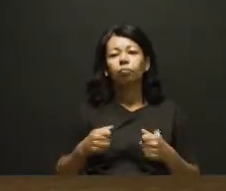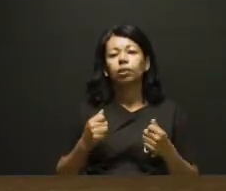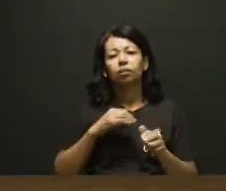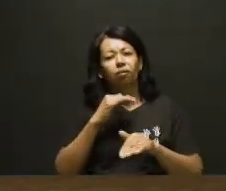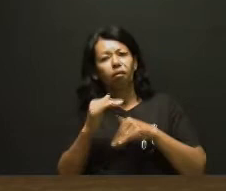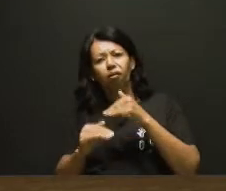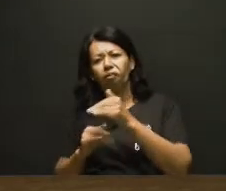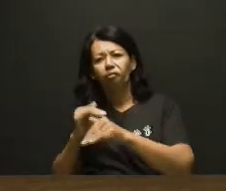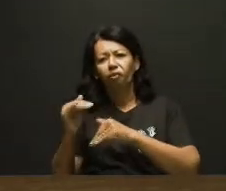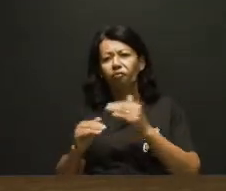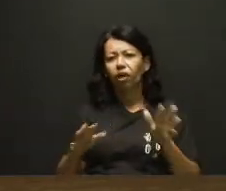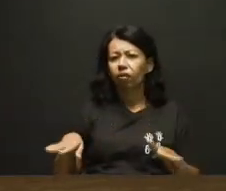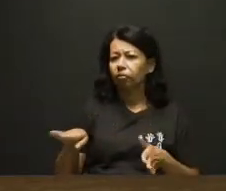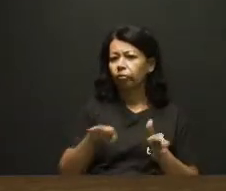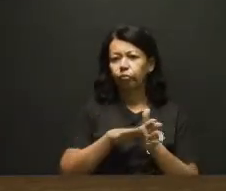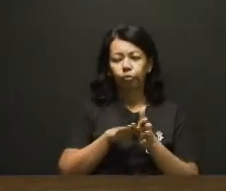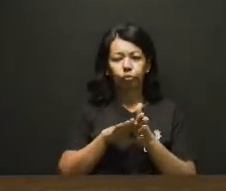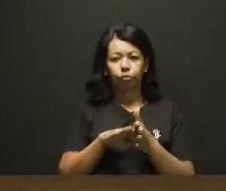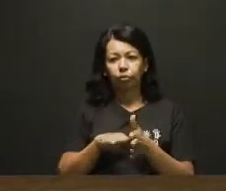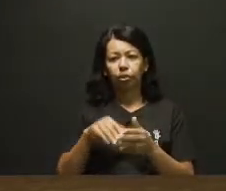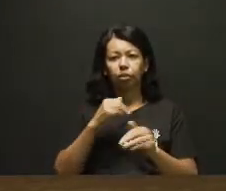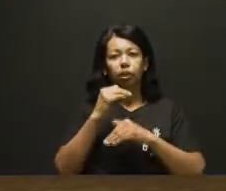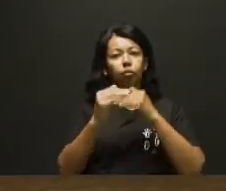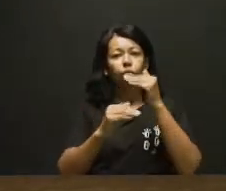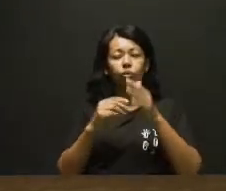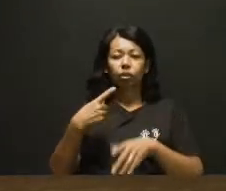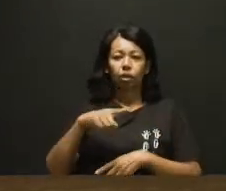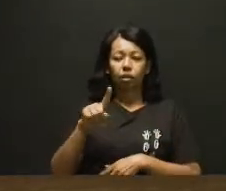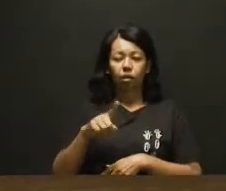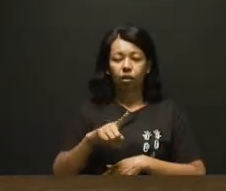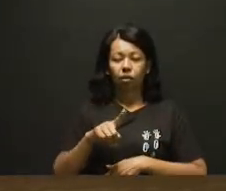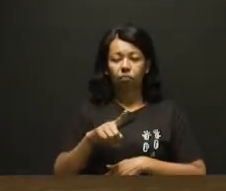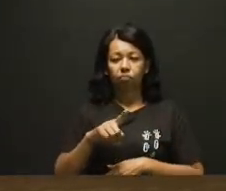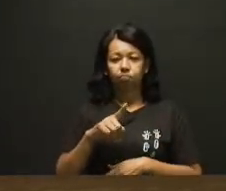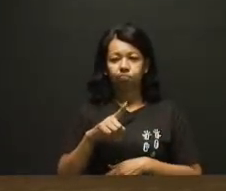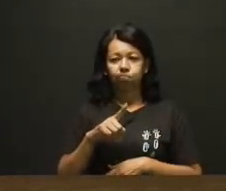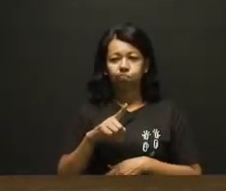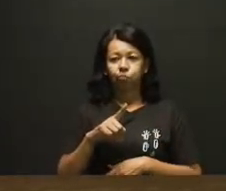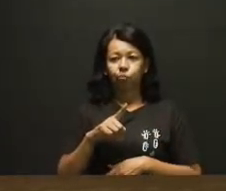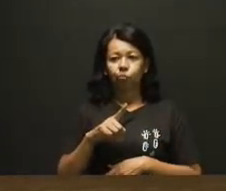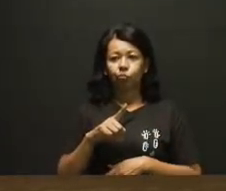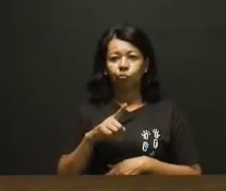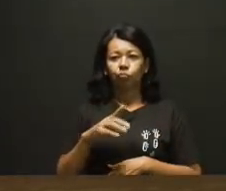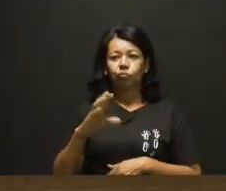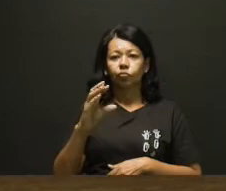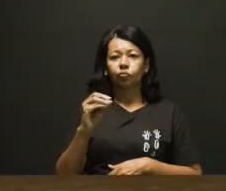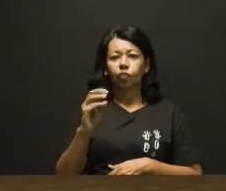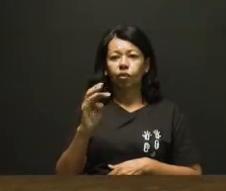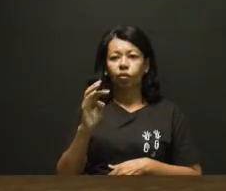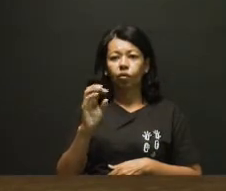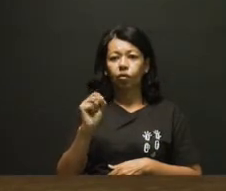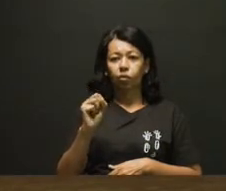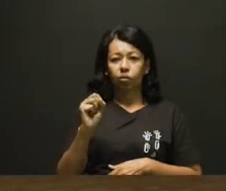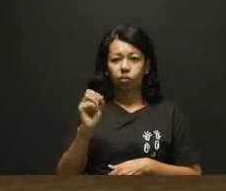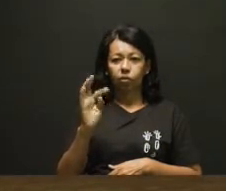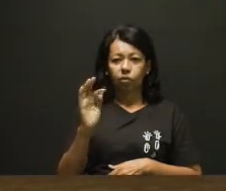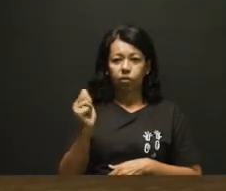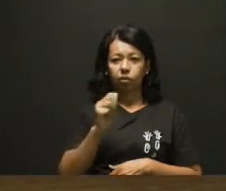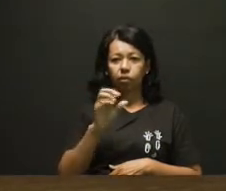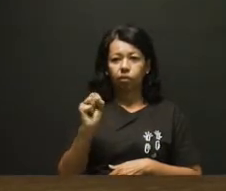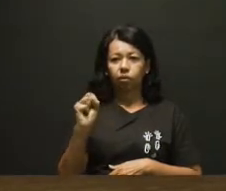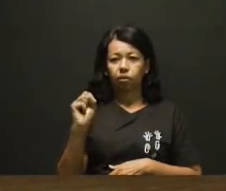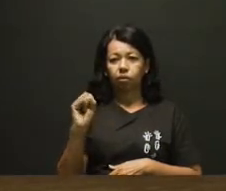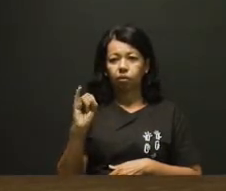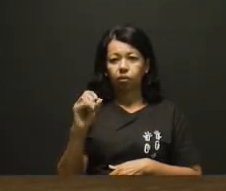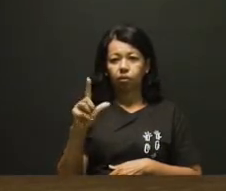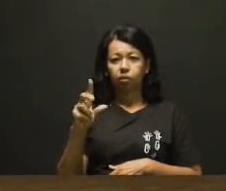tudo isso daí está sendo construída lá na cena no costa e silva lá eu queria que o senhor prefeito acompanhado